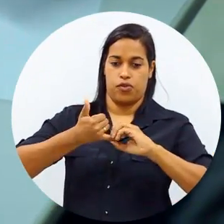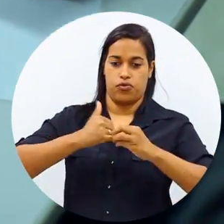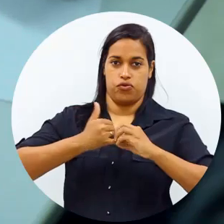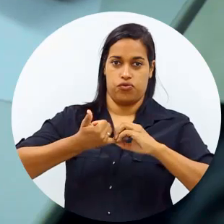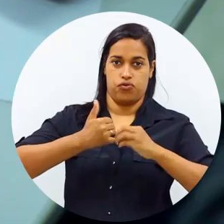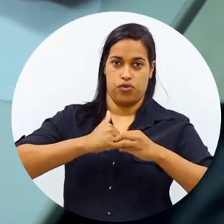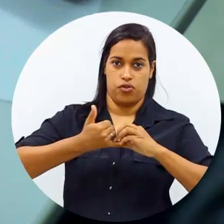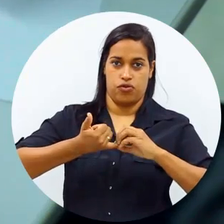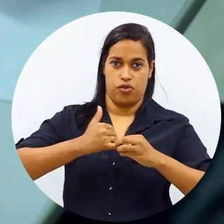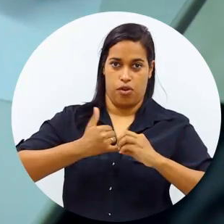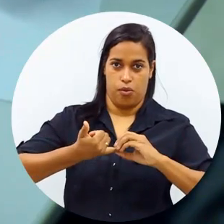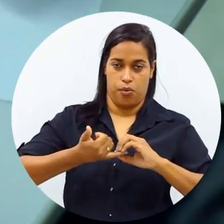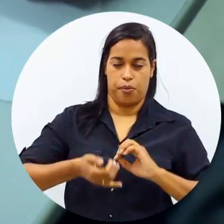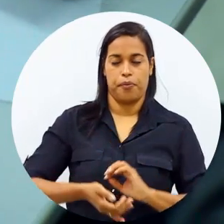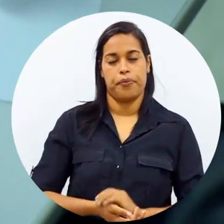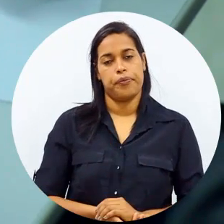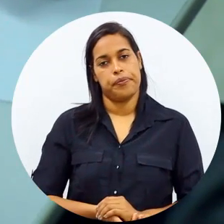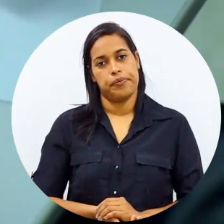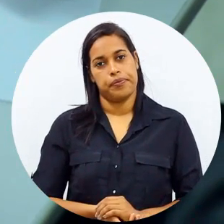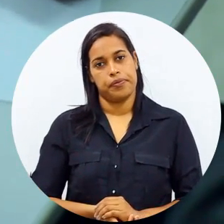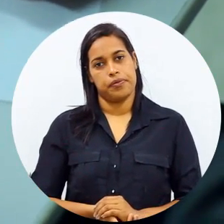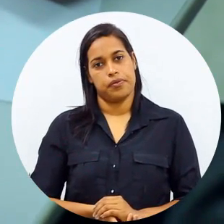um feijão